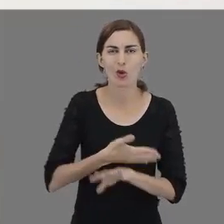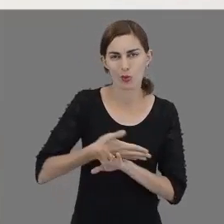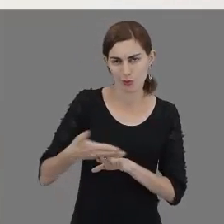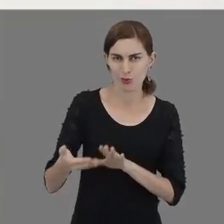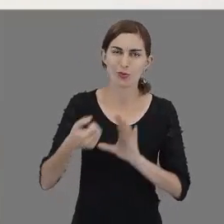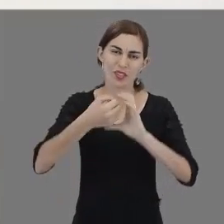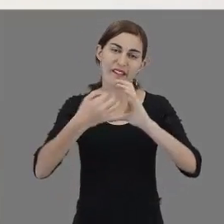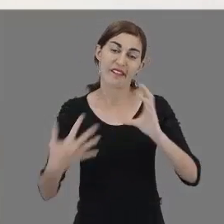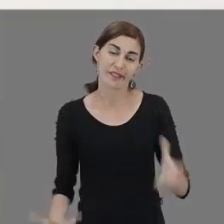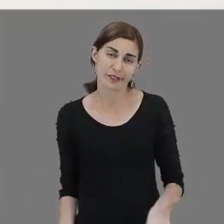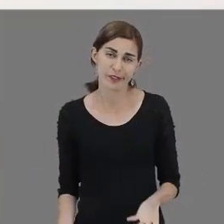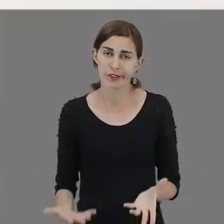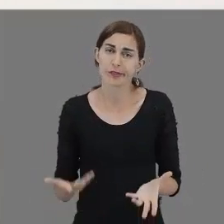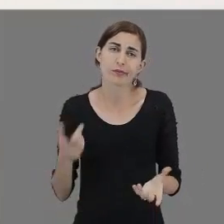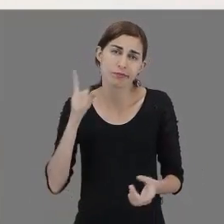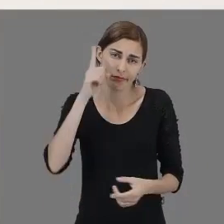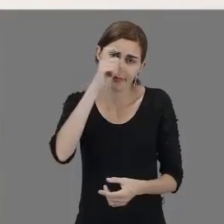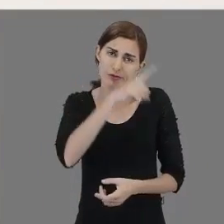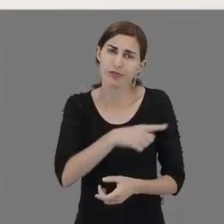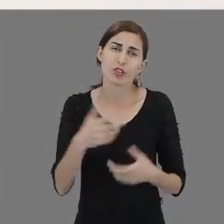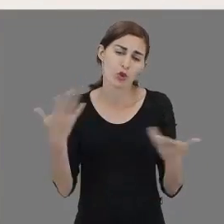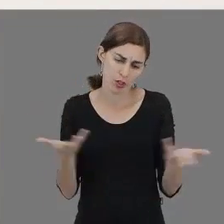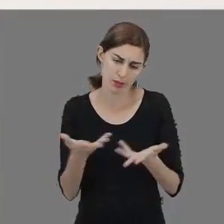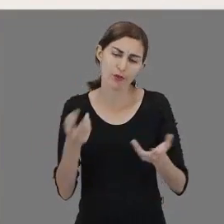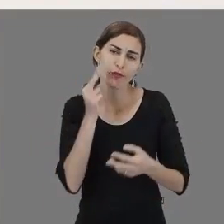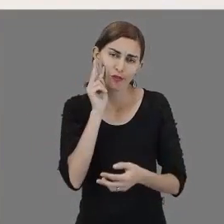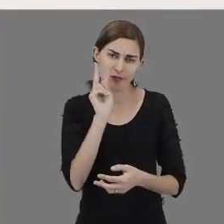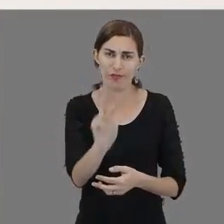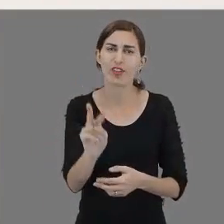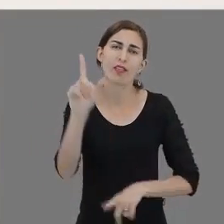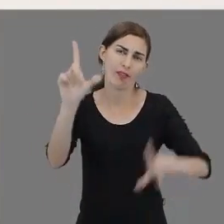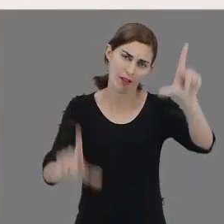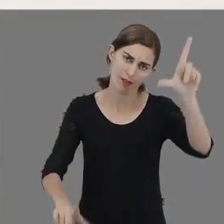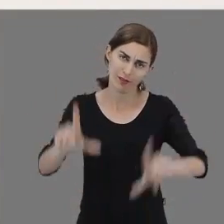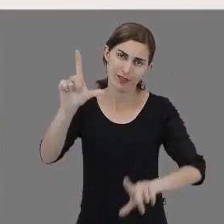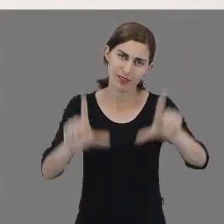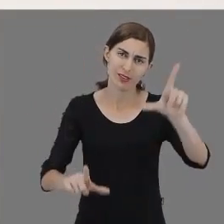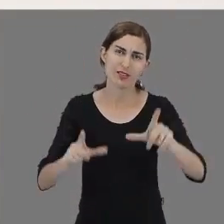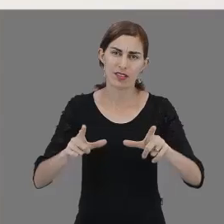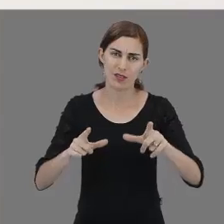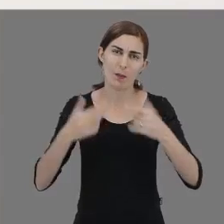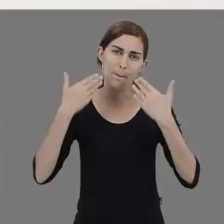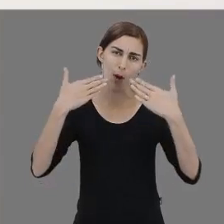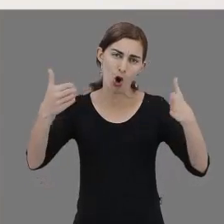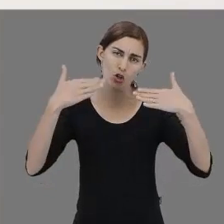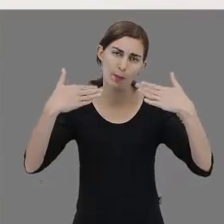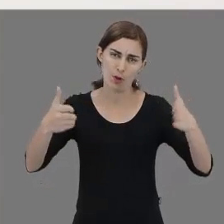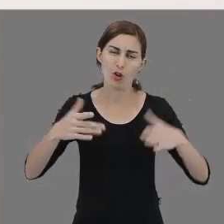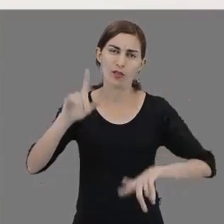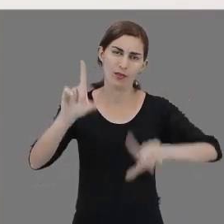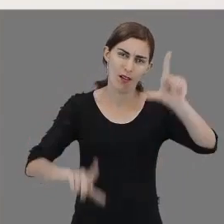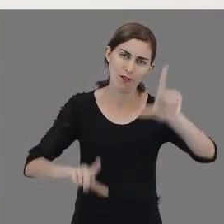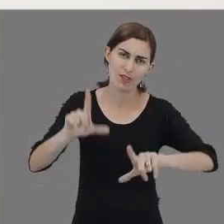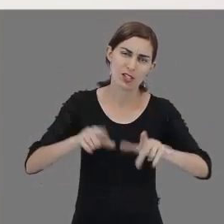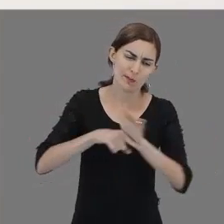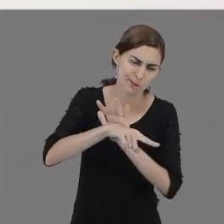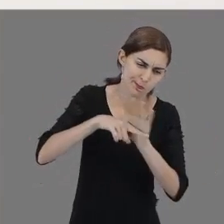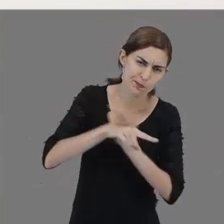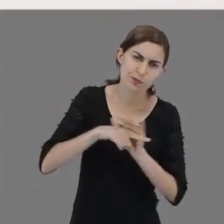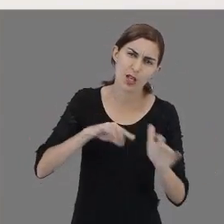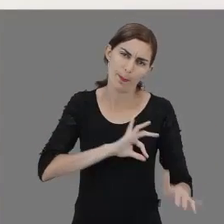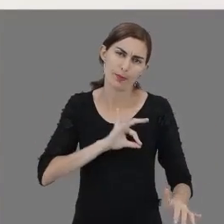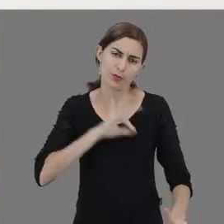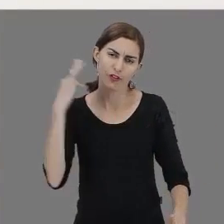são características que a gente vê até hoje na televisão, por exemplo, nesses escândalos, né, nas investigações da